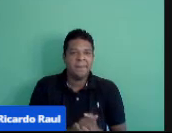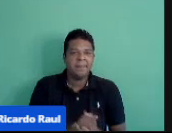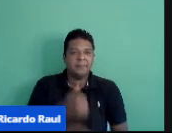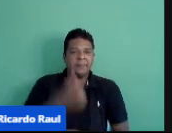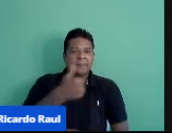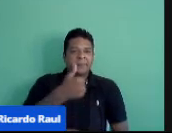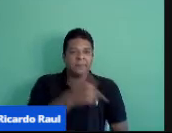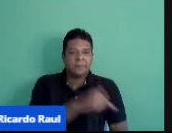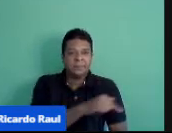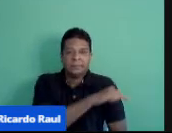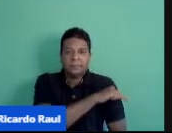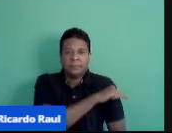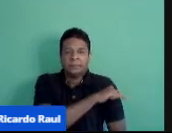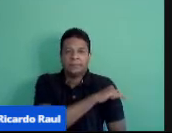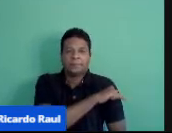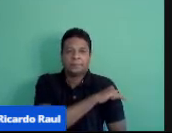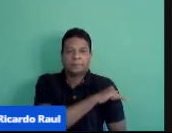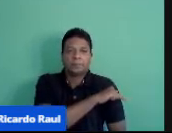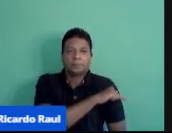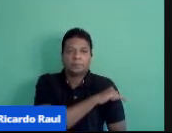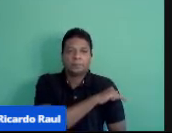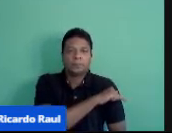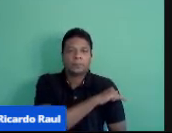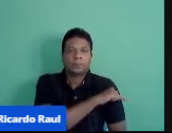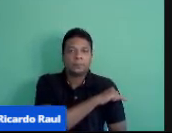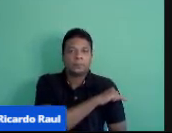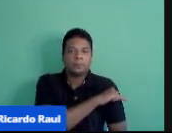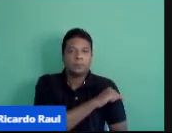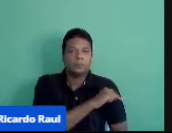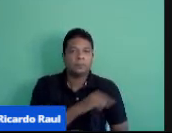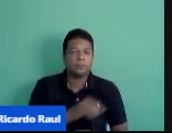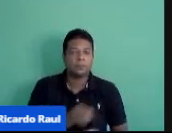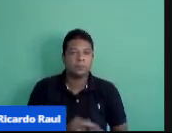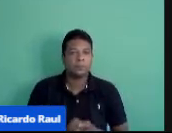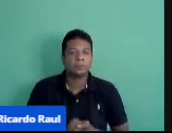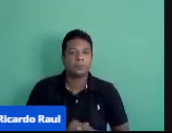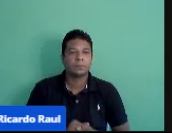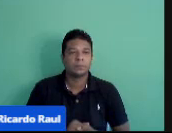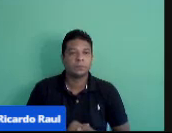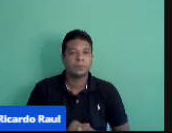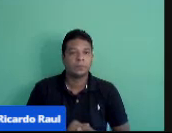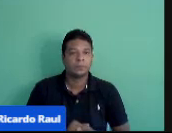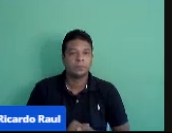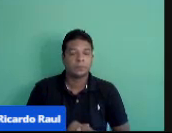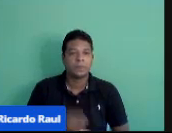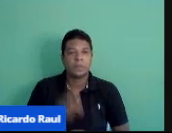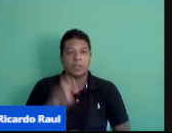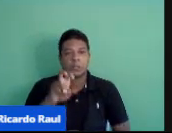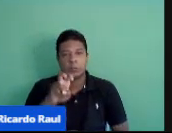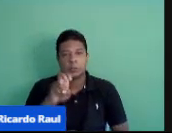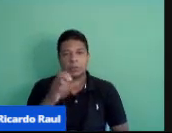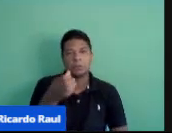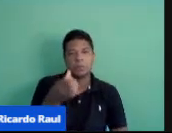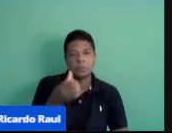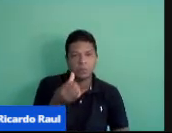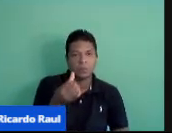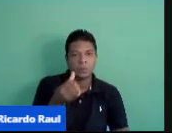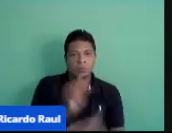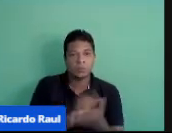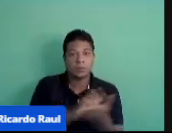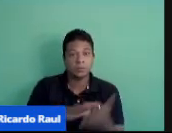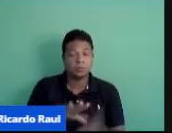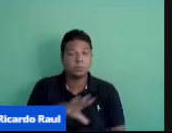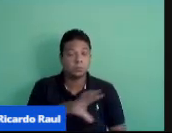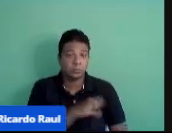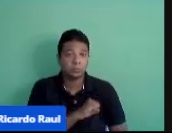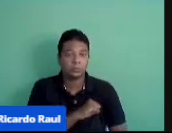eu achei que poderia ter deveria ter sido sei lá, se bem que a atividade 5 e 6 eu gostei, porque ela envolve